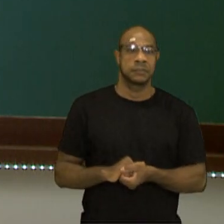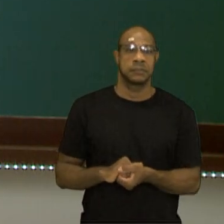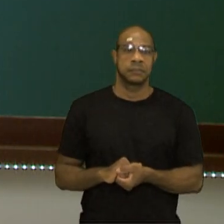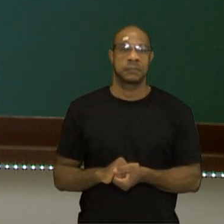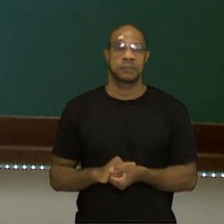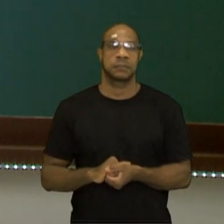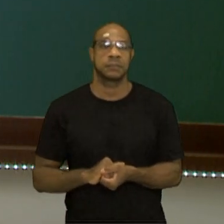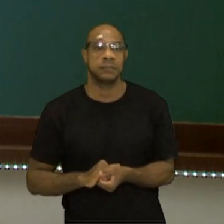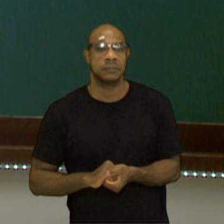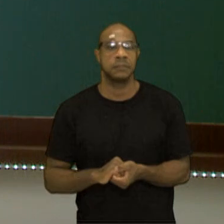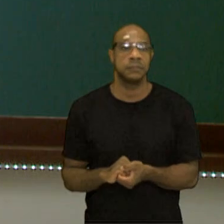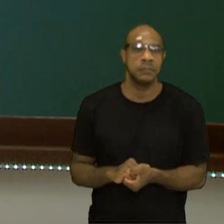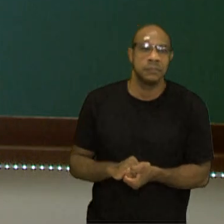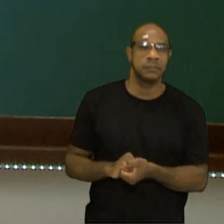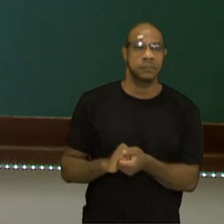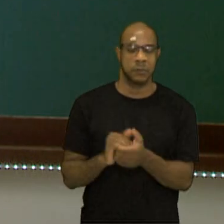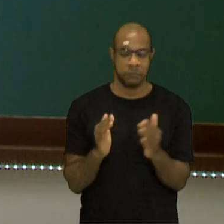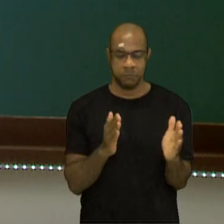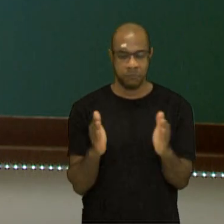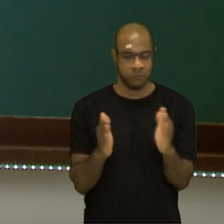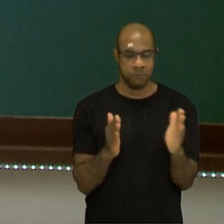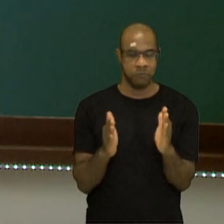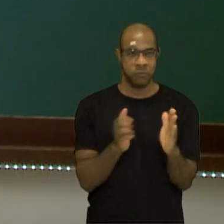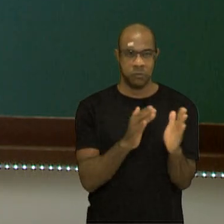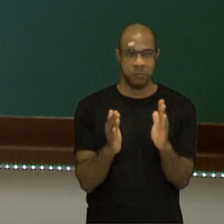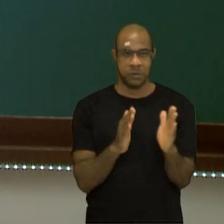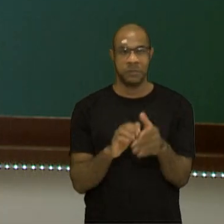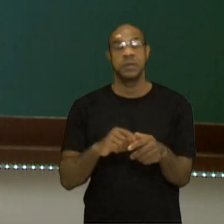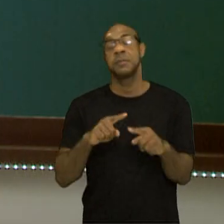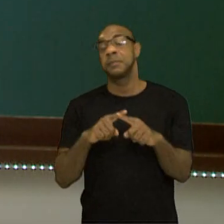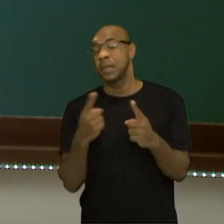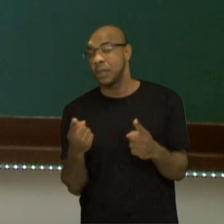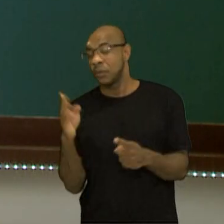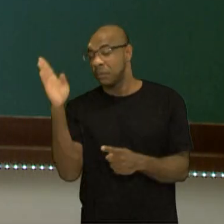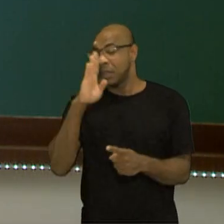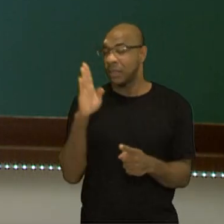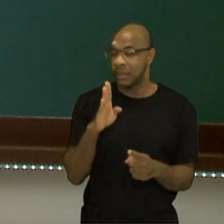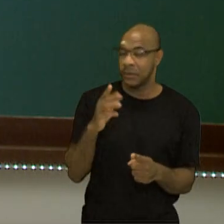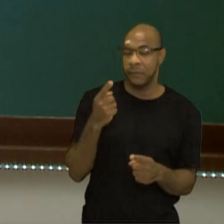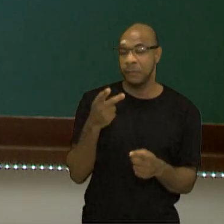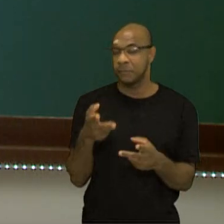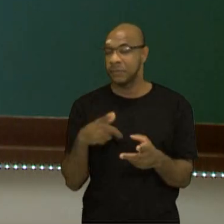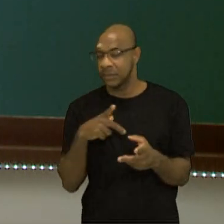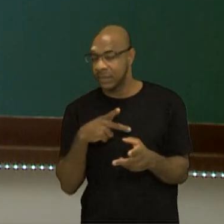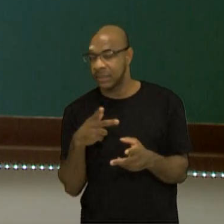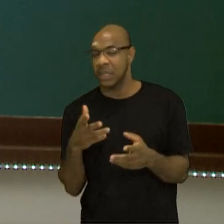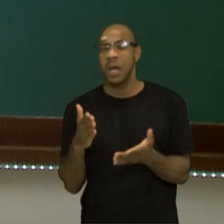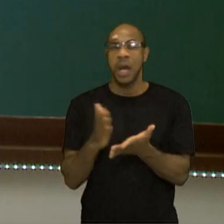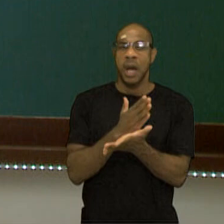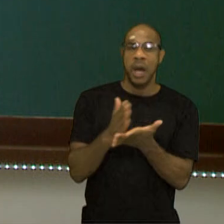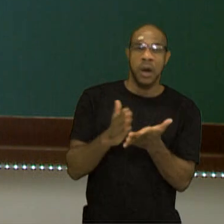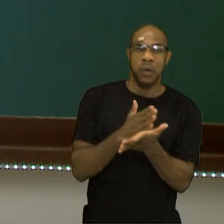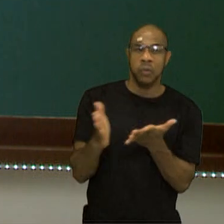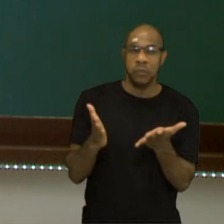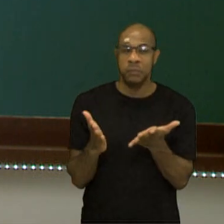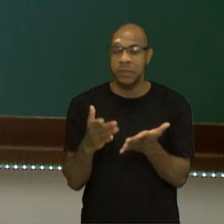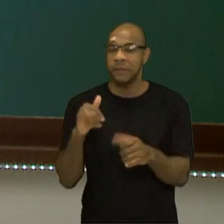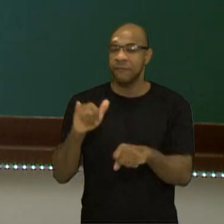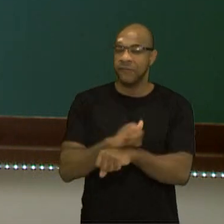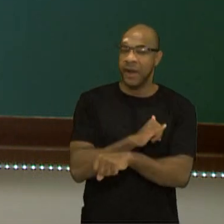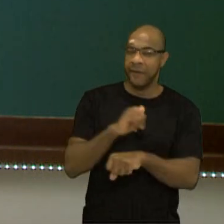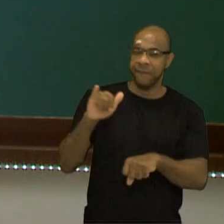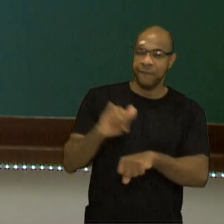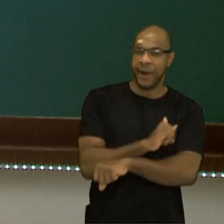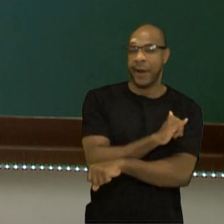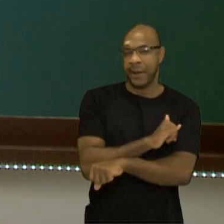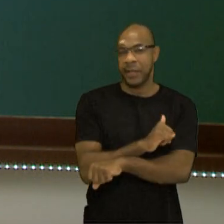Lacuna ou vão, é que ele diz lá, né? No entanto, o Brasil ainda se depara com algumas lacunas, né? Com algumas falhas, algumas